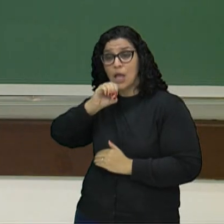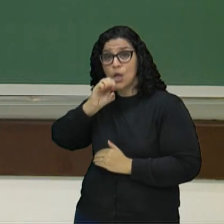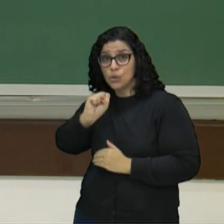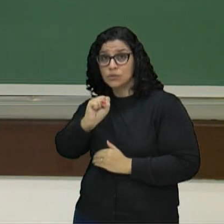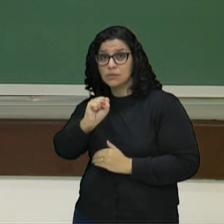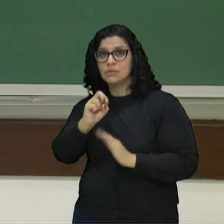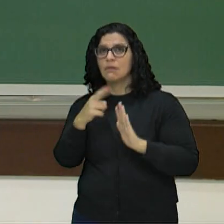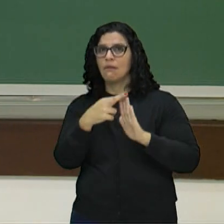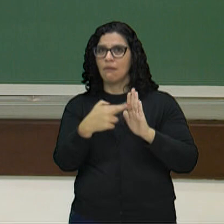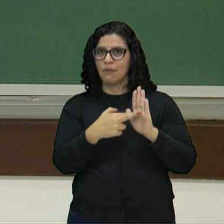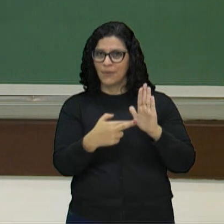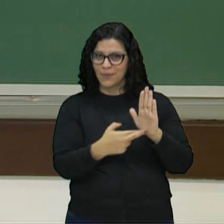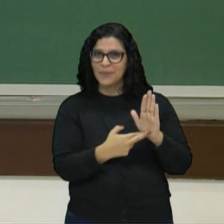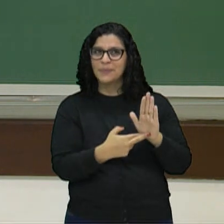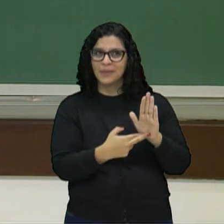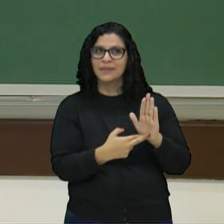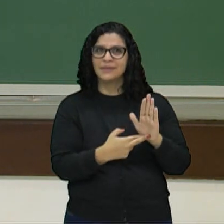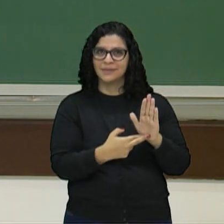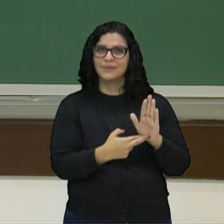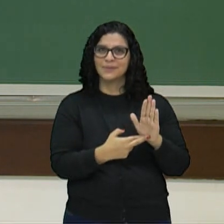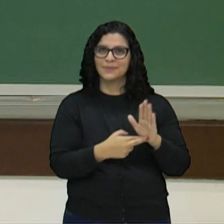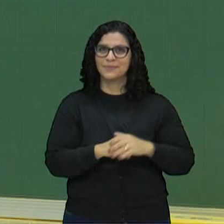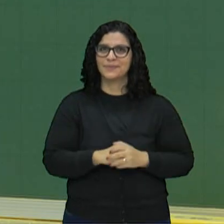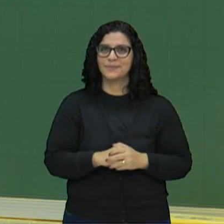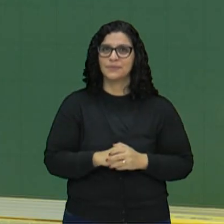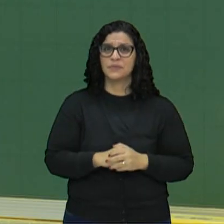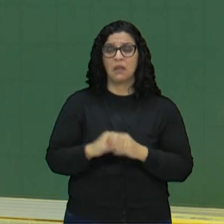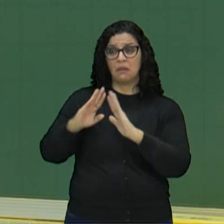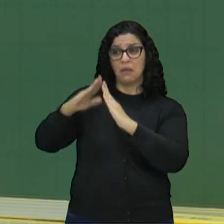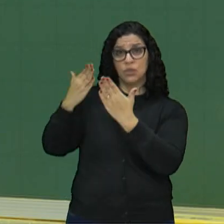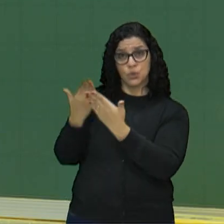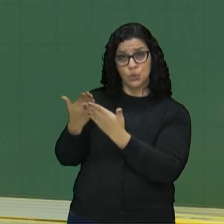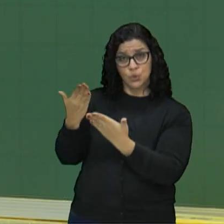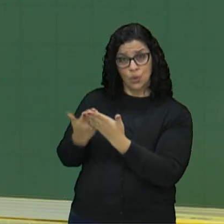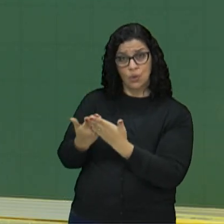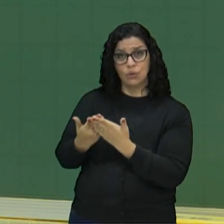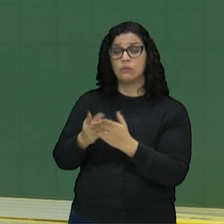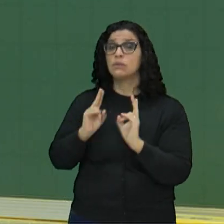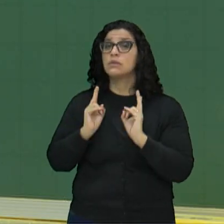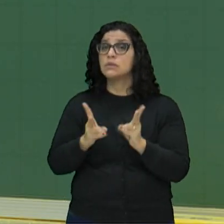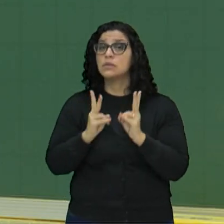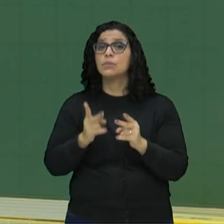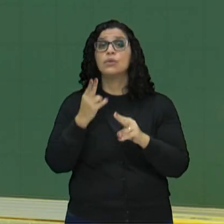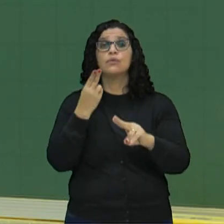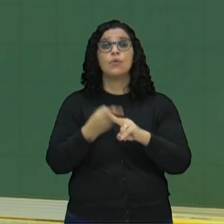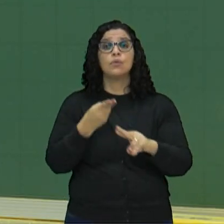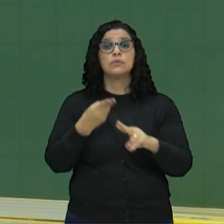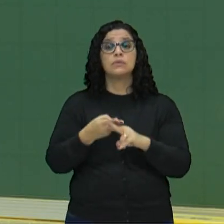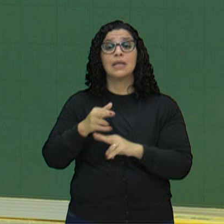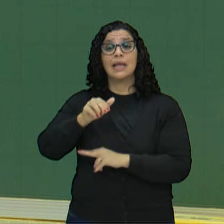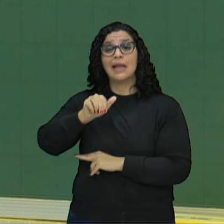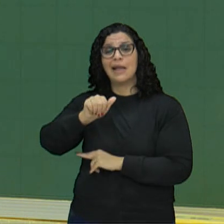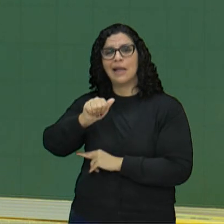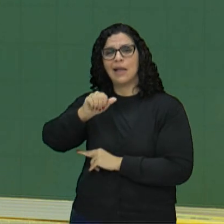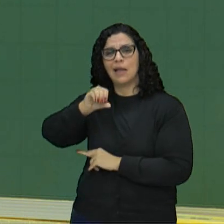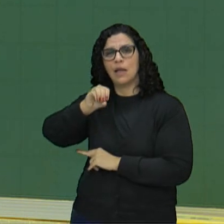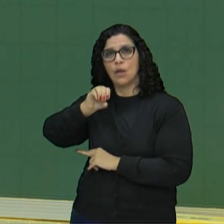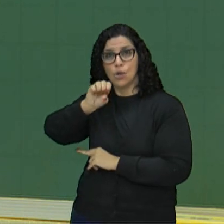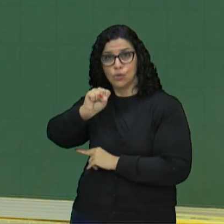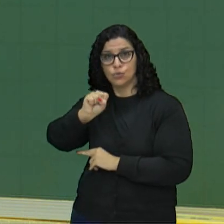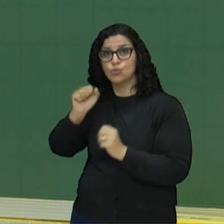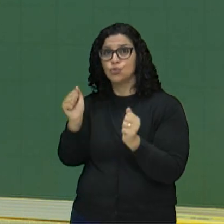ok? Obedeço aos regulamentos da escola. Sempre eu vou dizer obedeço aos